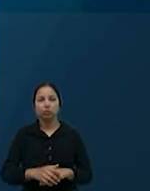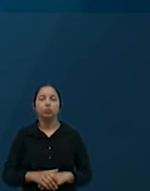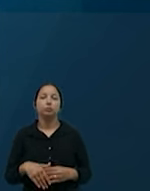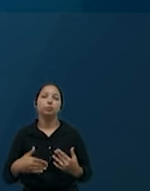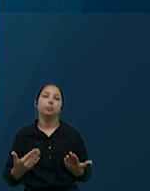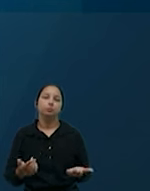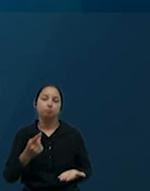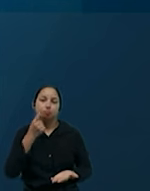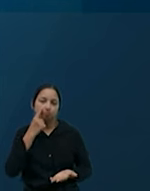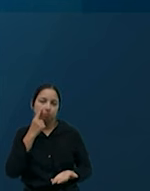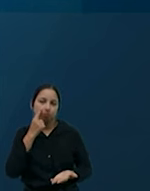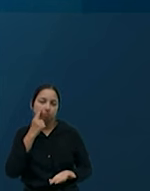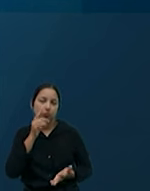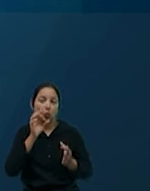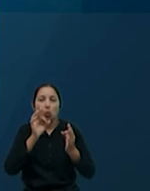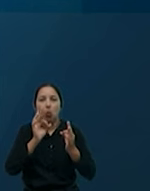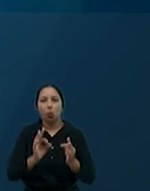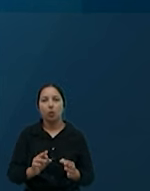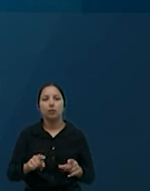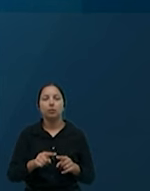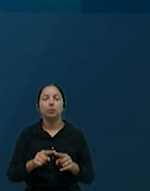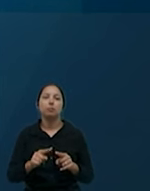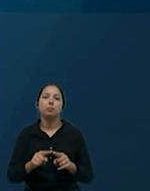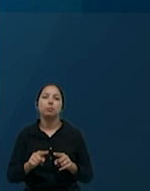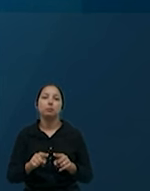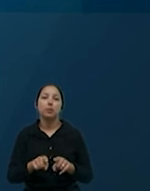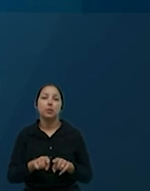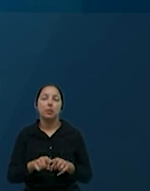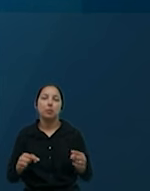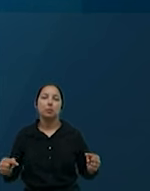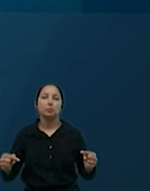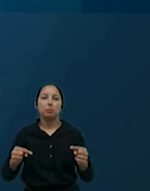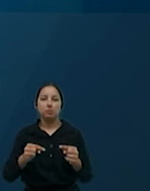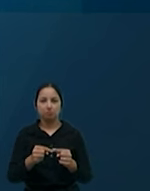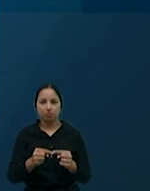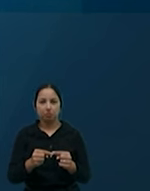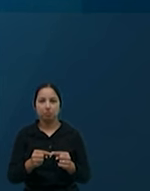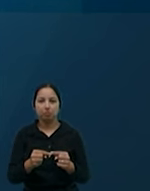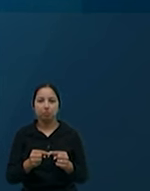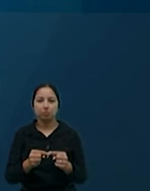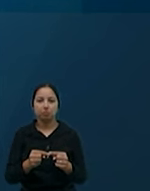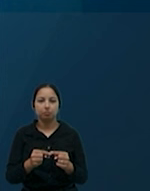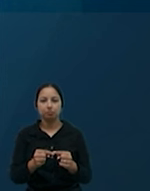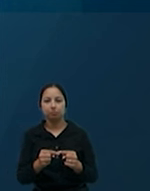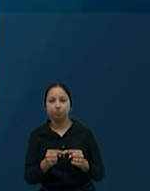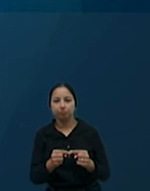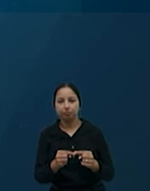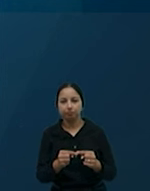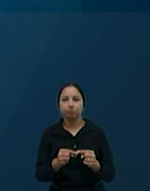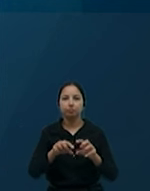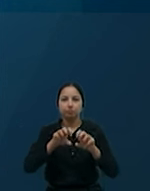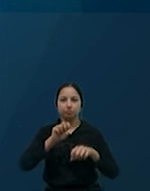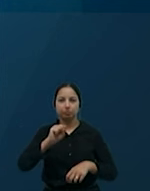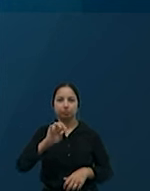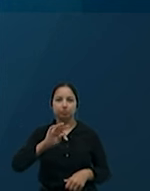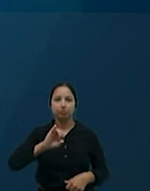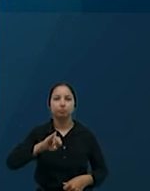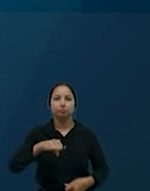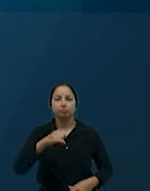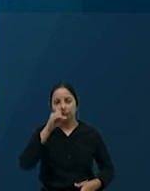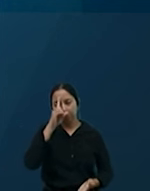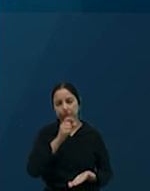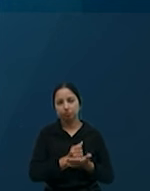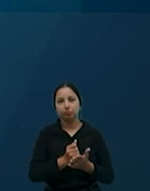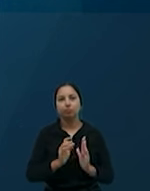adequada aplicação do entendimento a ser consolidado por este Superior Tribunal de Justiça e de forma a evitar